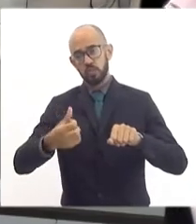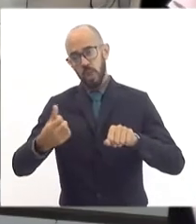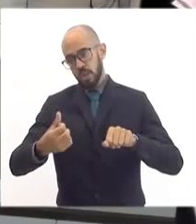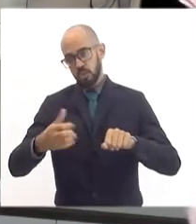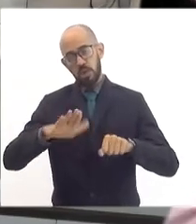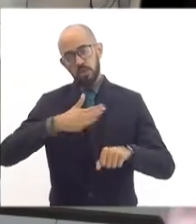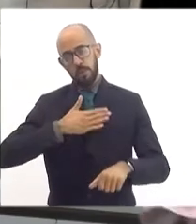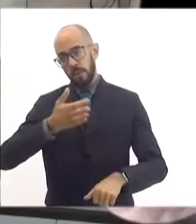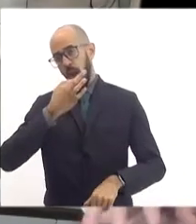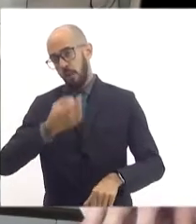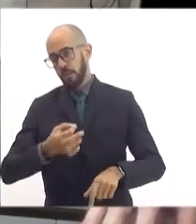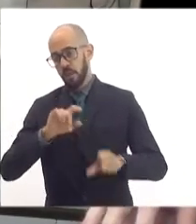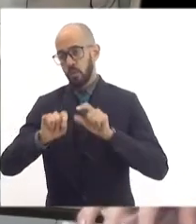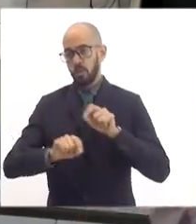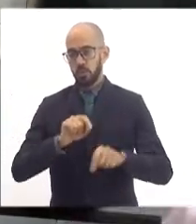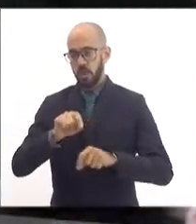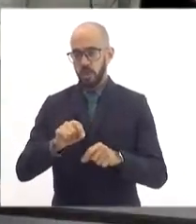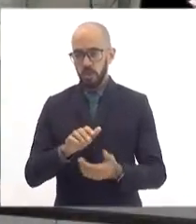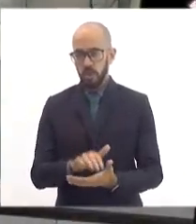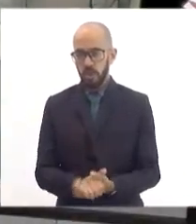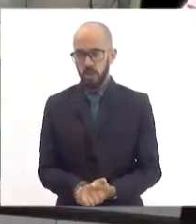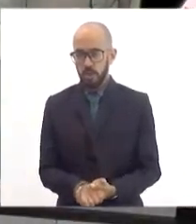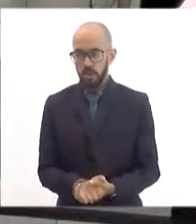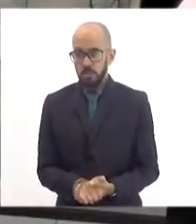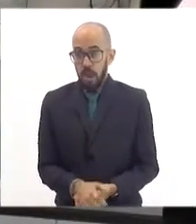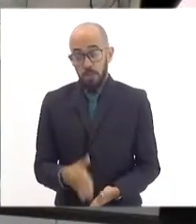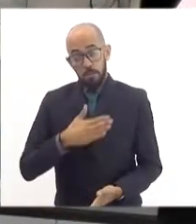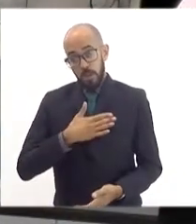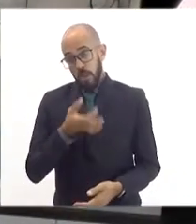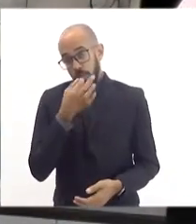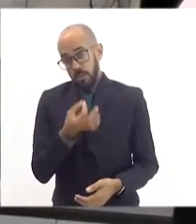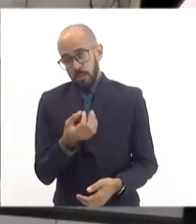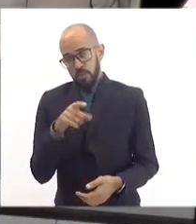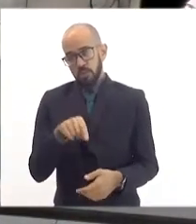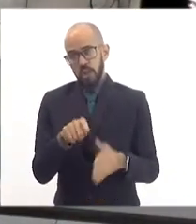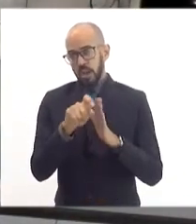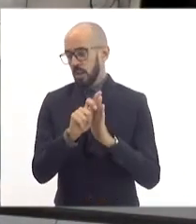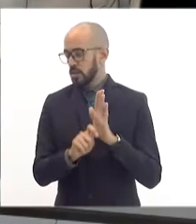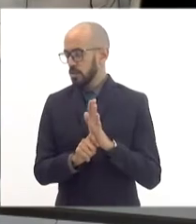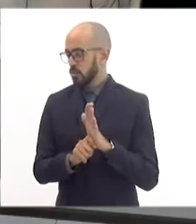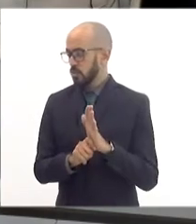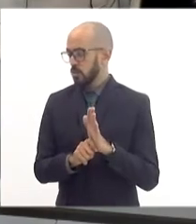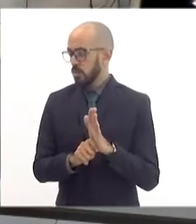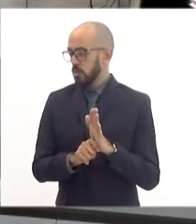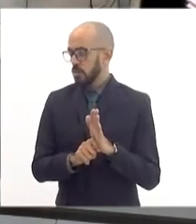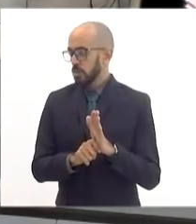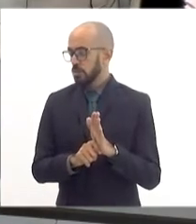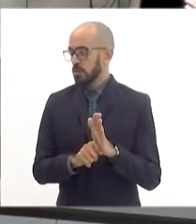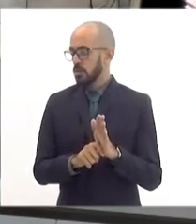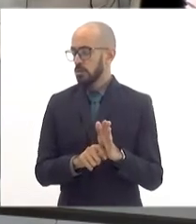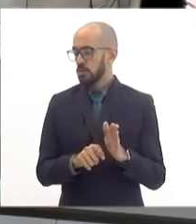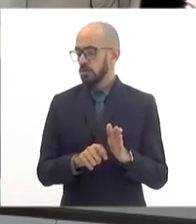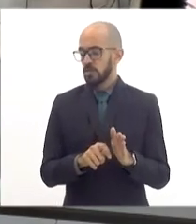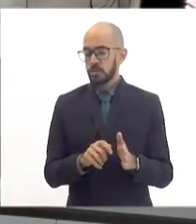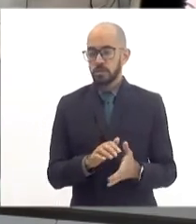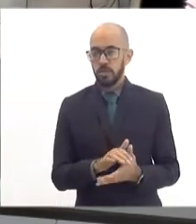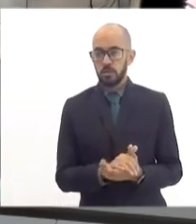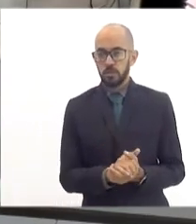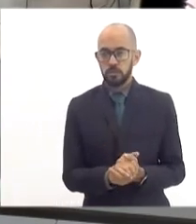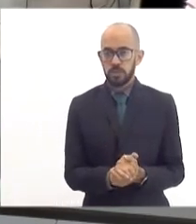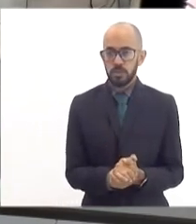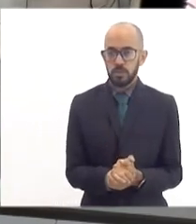questão, a meu juízo, de redação, porque me parece que entre entes públicos não